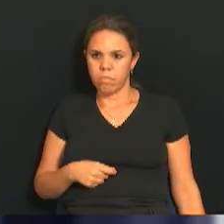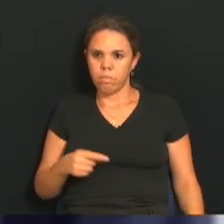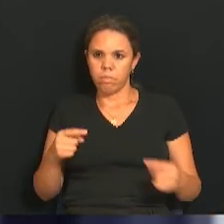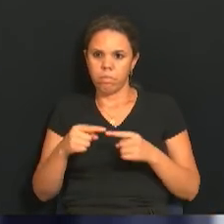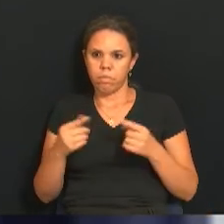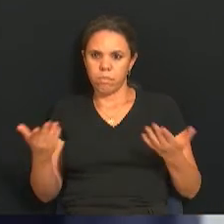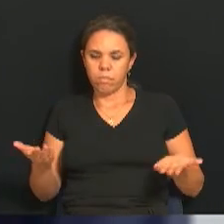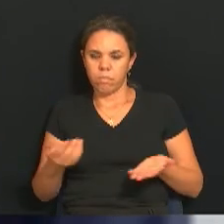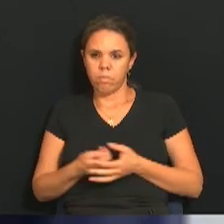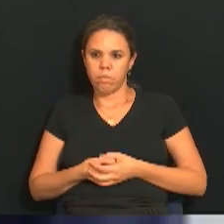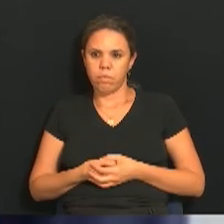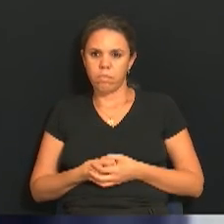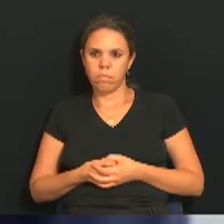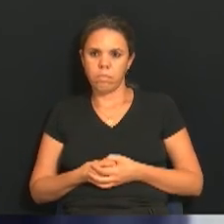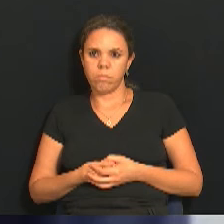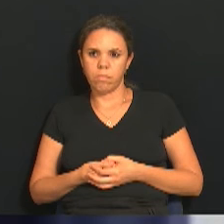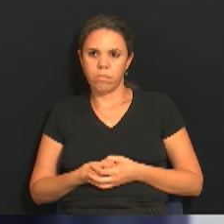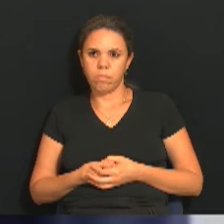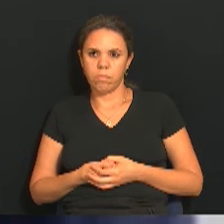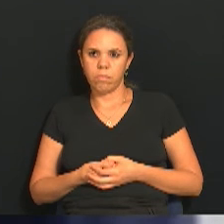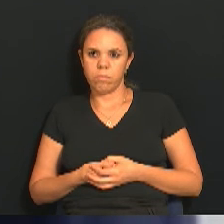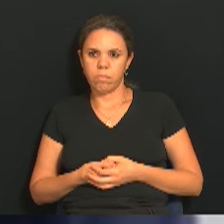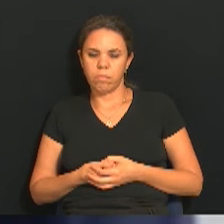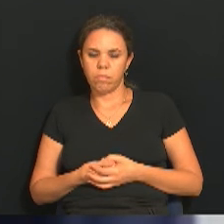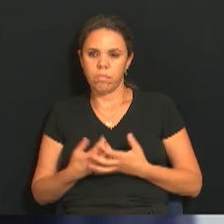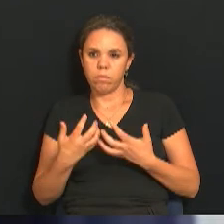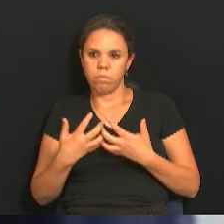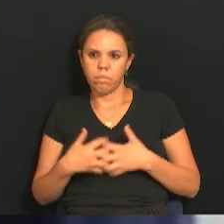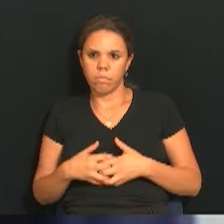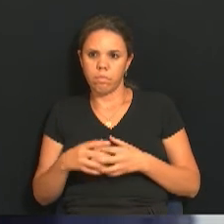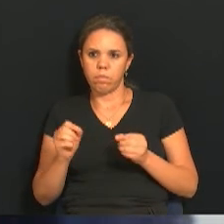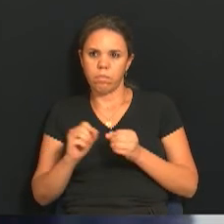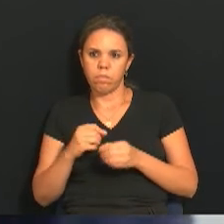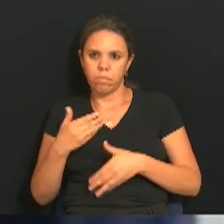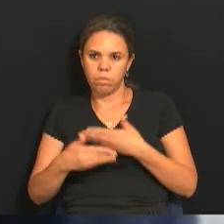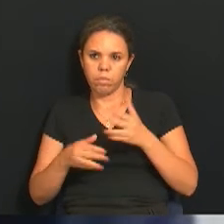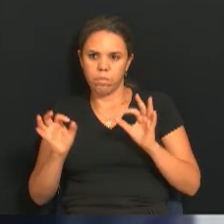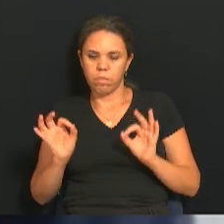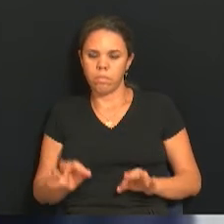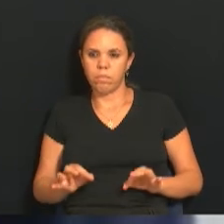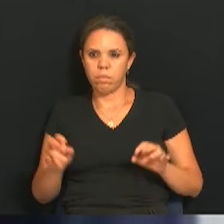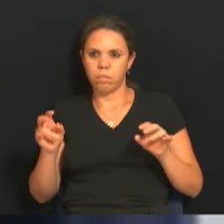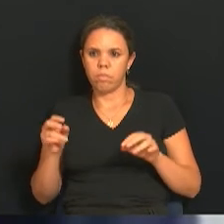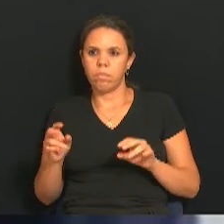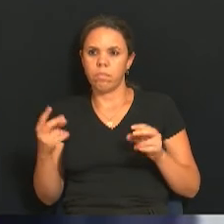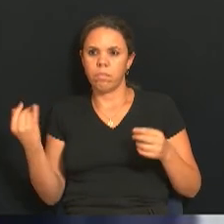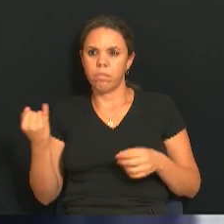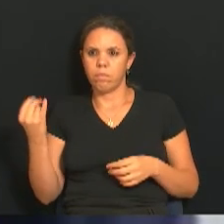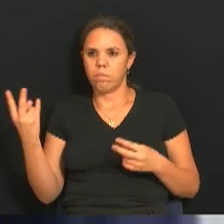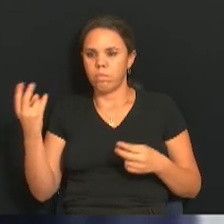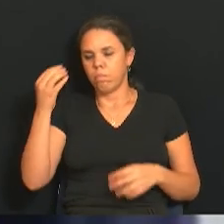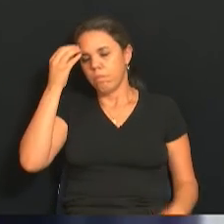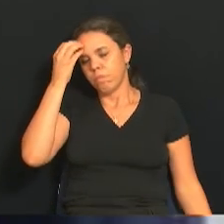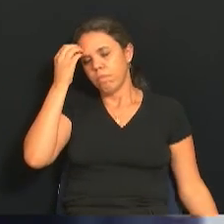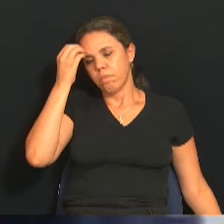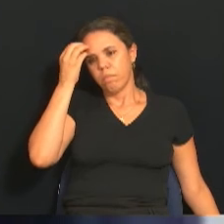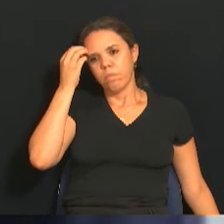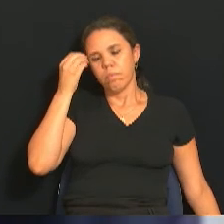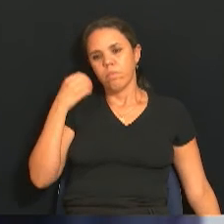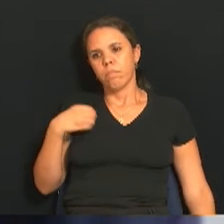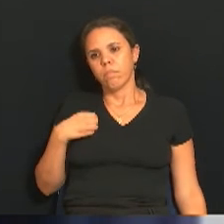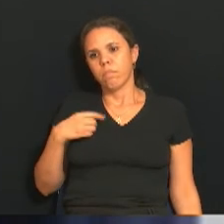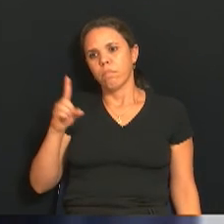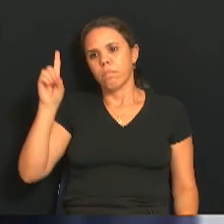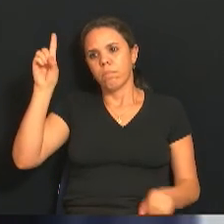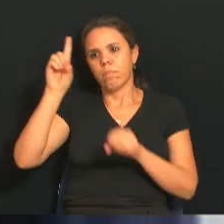hoje, né? Como as coisas têm que funcionar, quando as coisas são virtuosas, né? Deus vai encaminhando